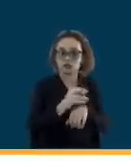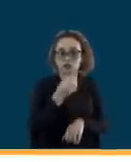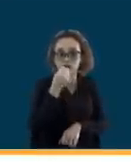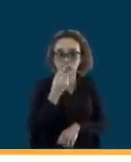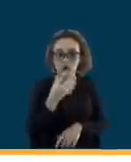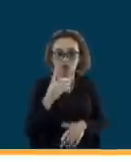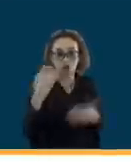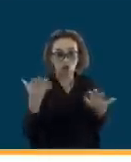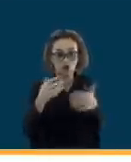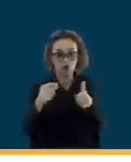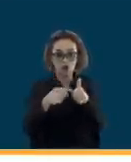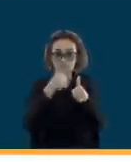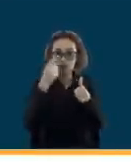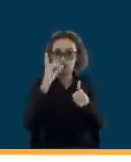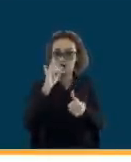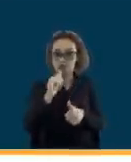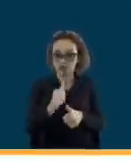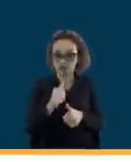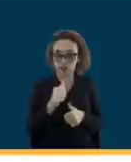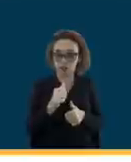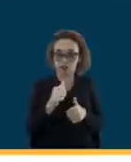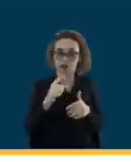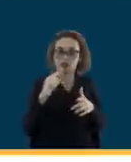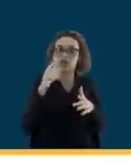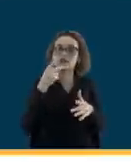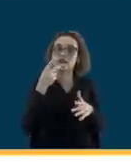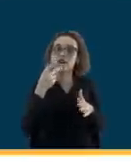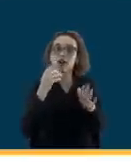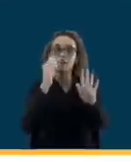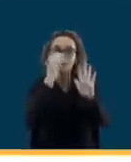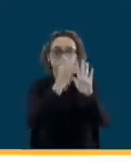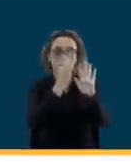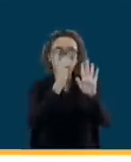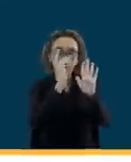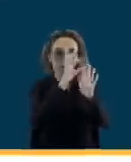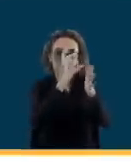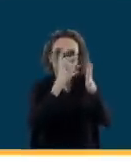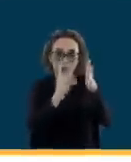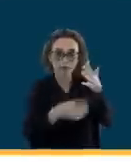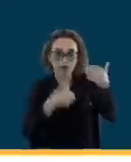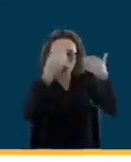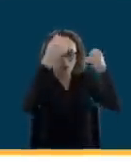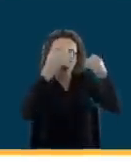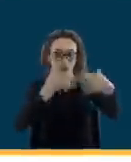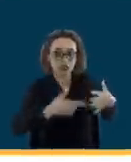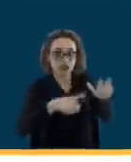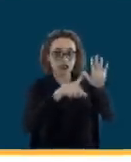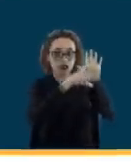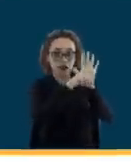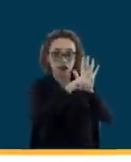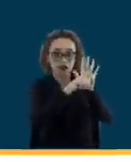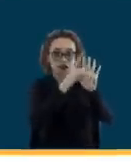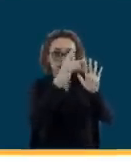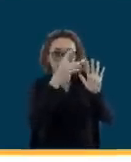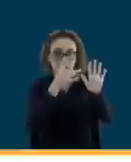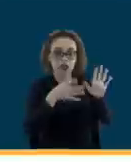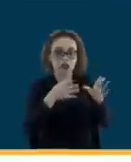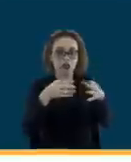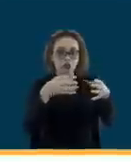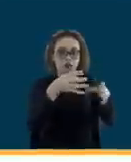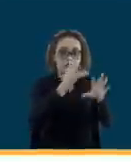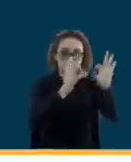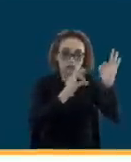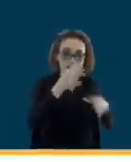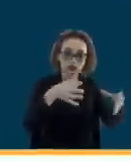a cada aula, o ponto a ponto da lei, os cadastros, os editais, a perspectiva de organização dos conselhos, dos comitês